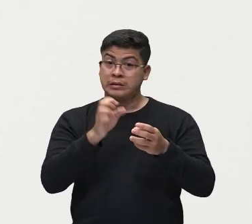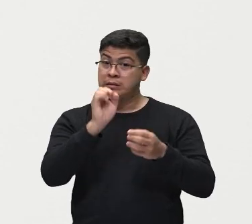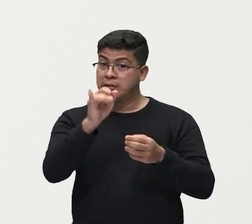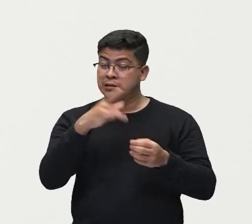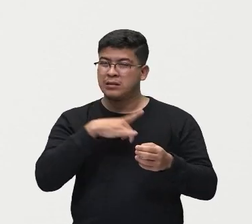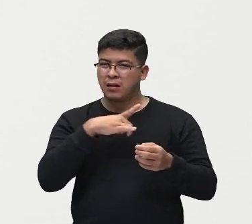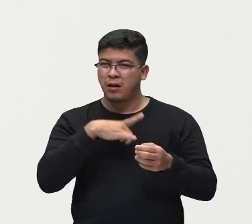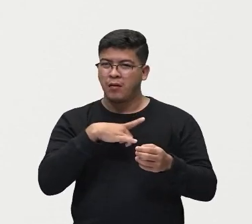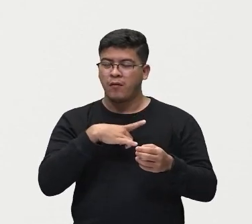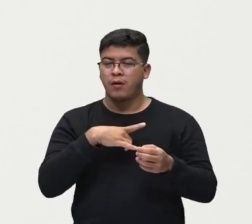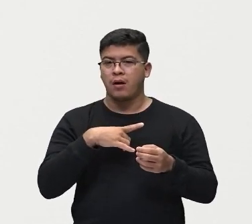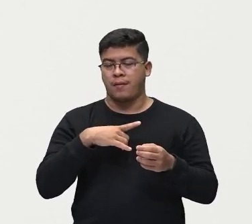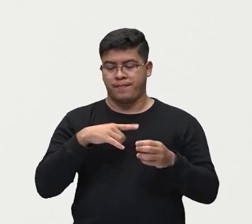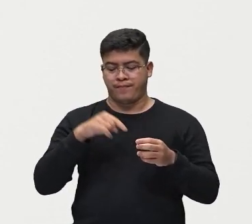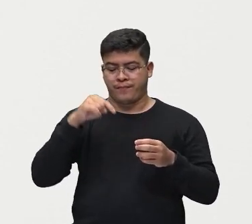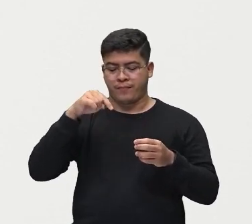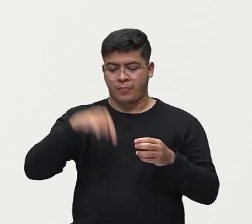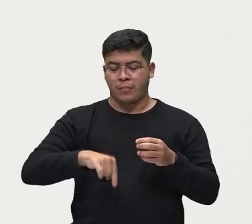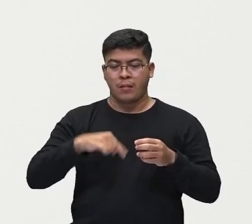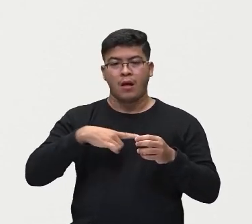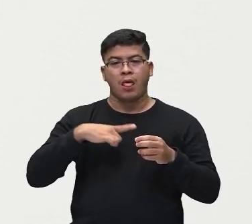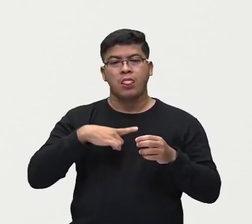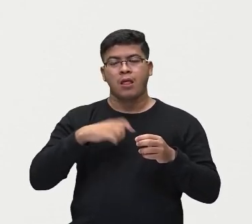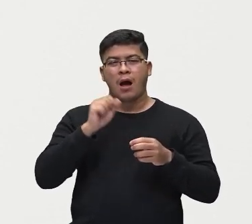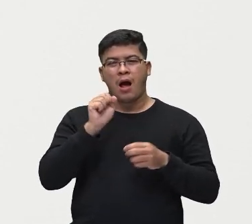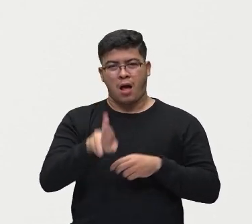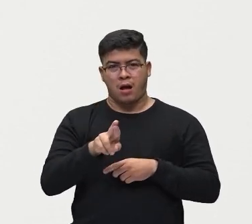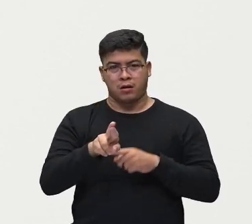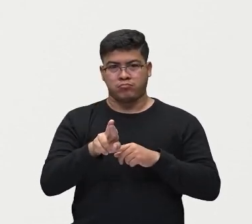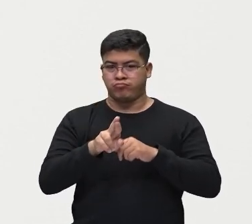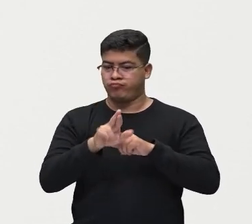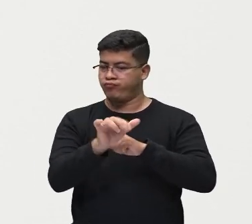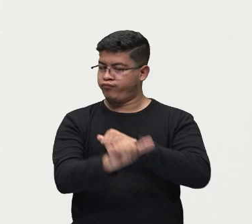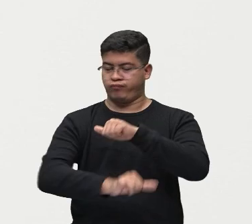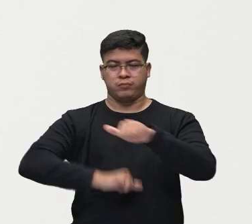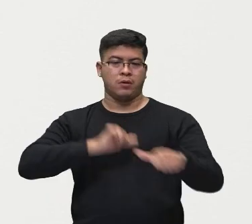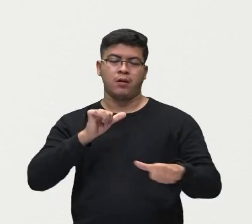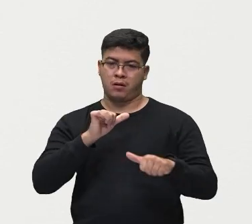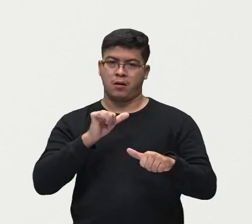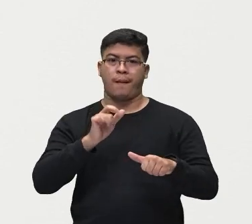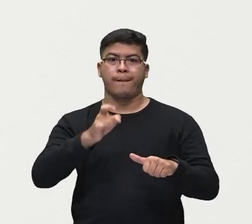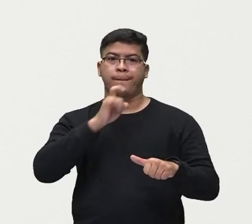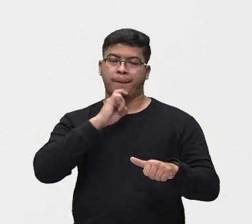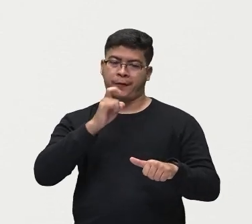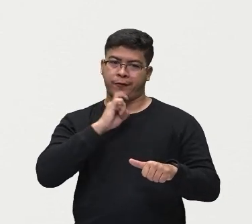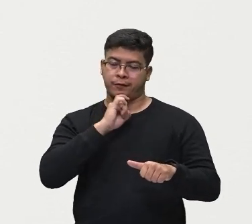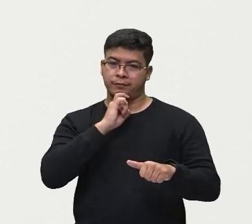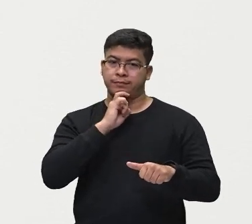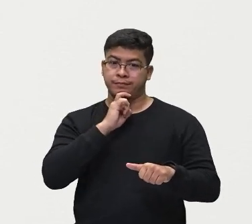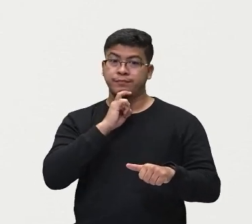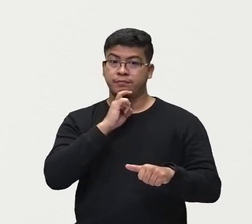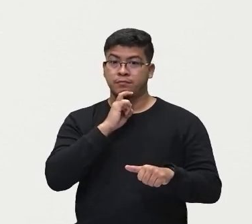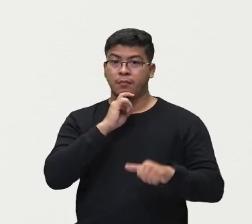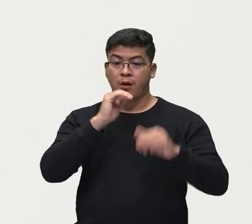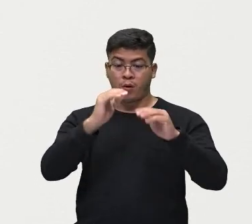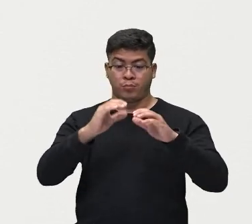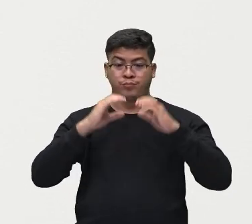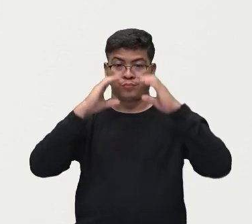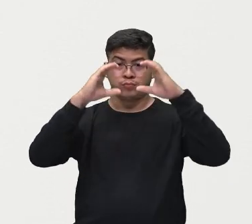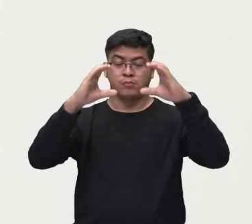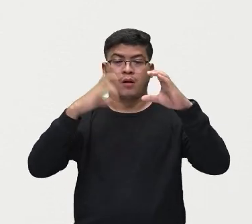da geladeira. O congelador é posicionado na parte superior